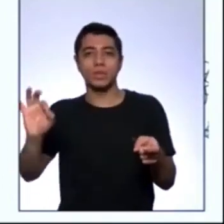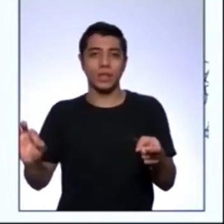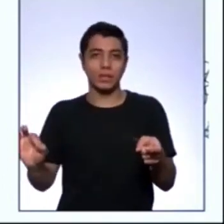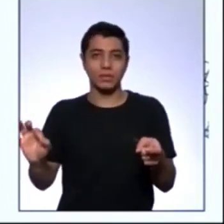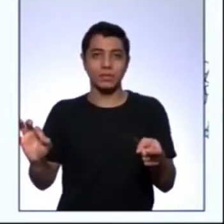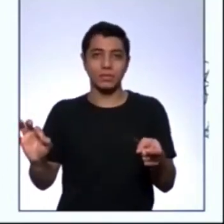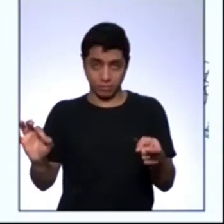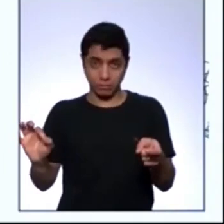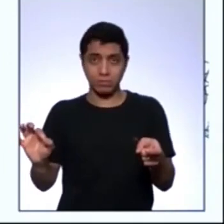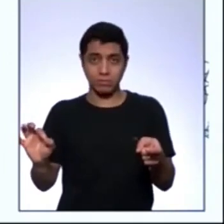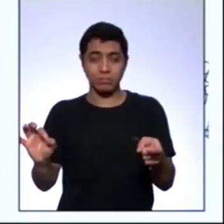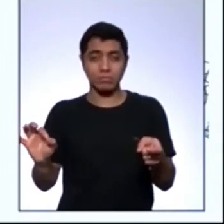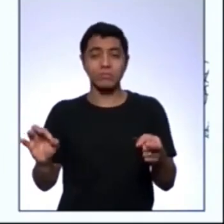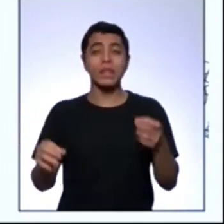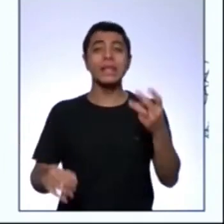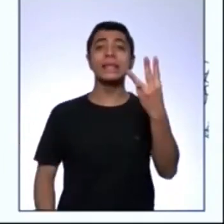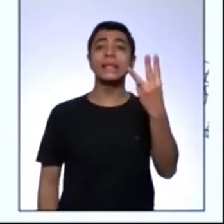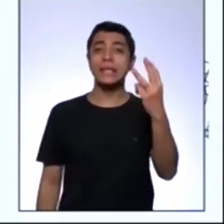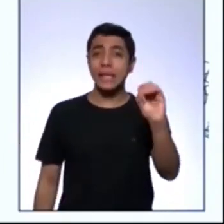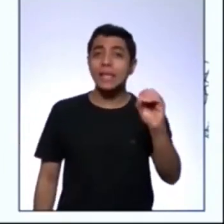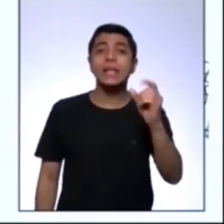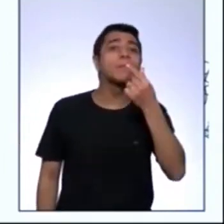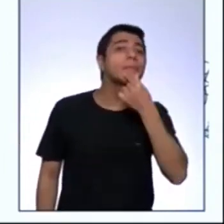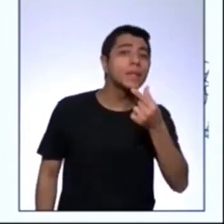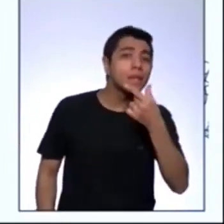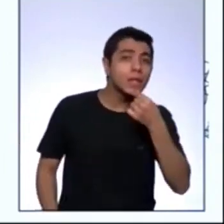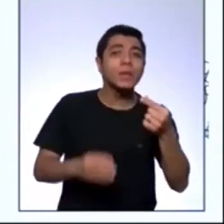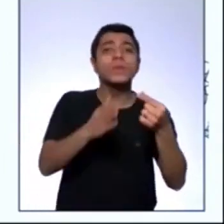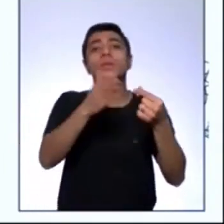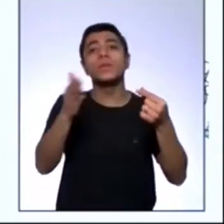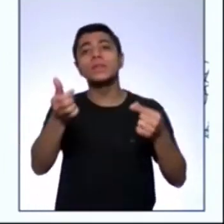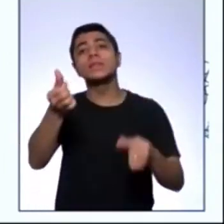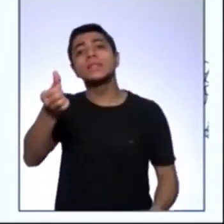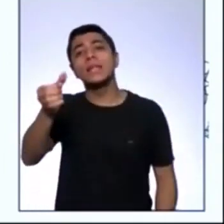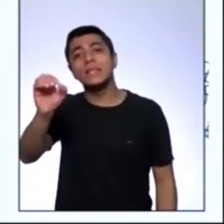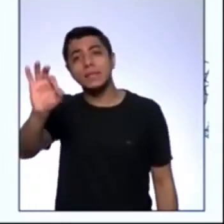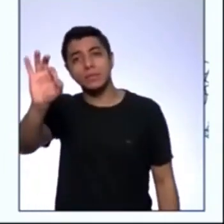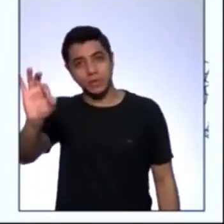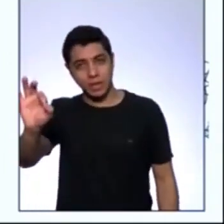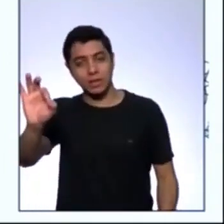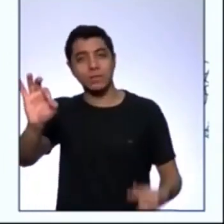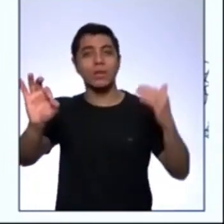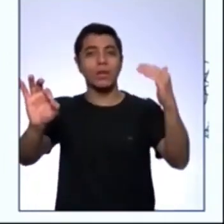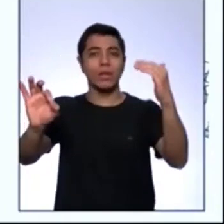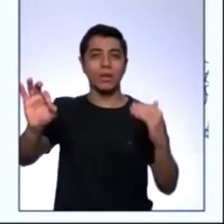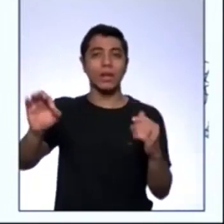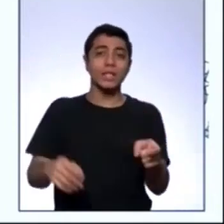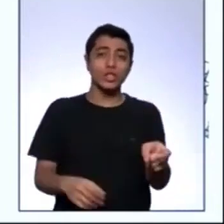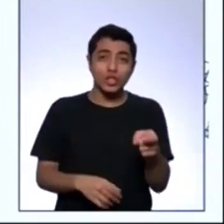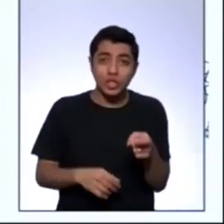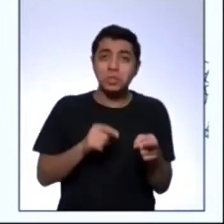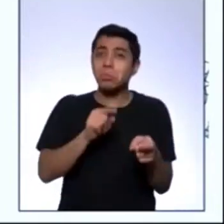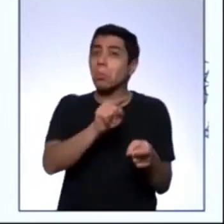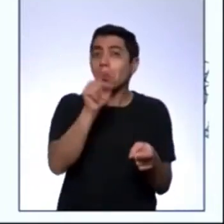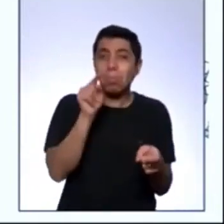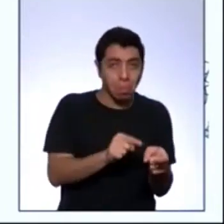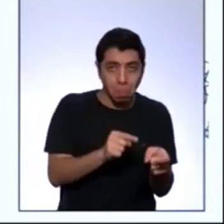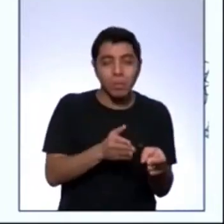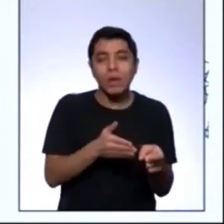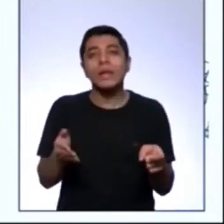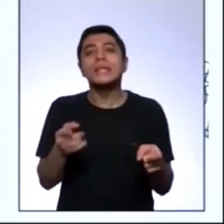está para sessenta por cento assim como os dias está para é 100 porcento regra de